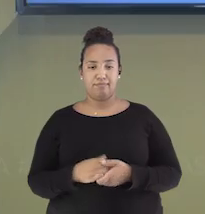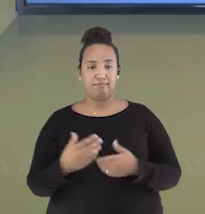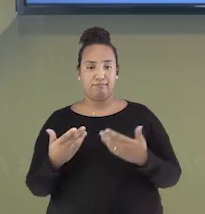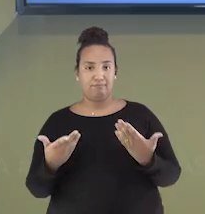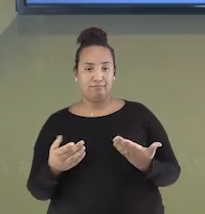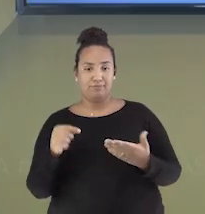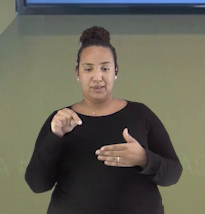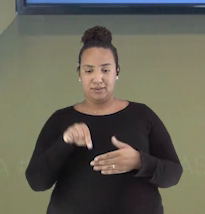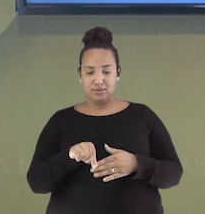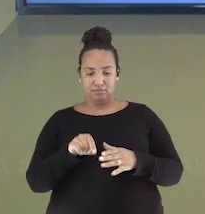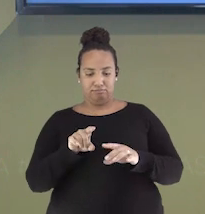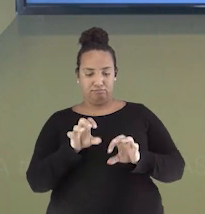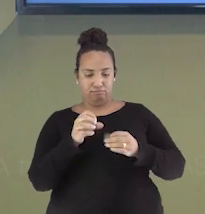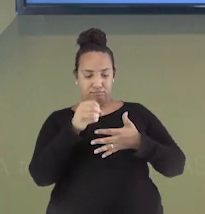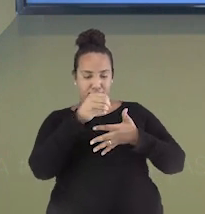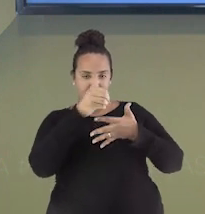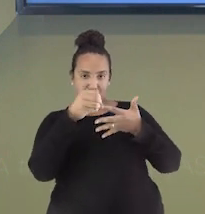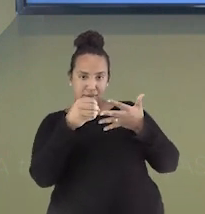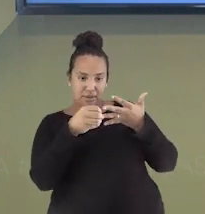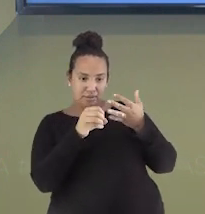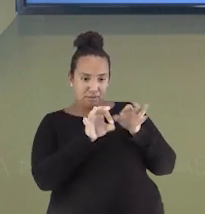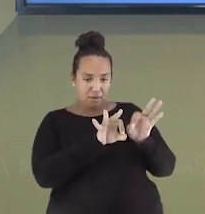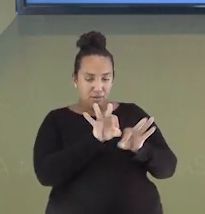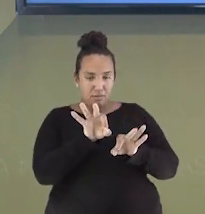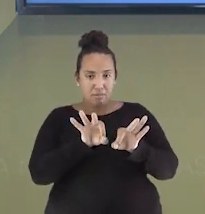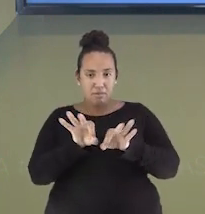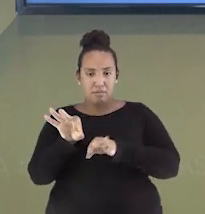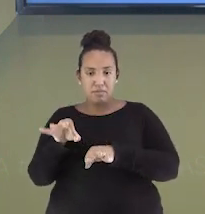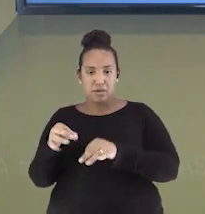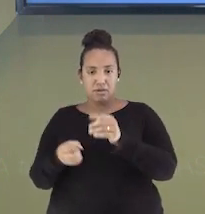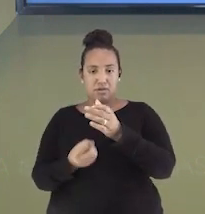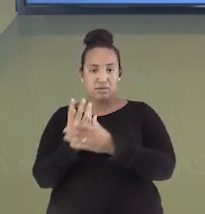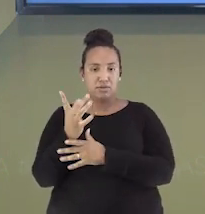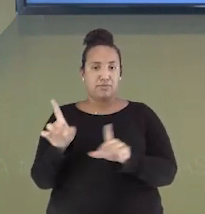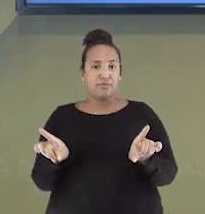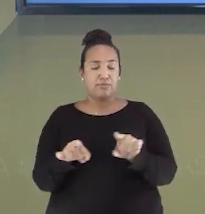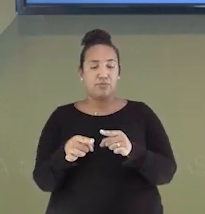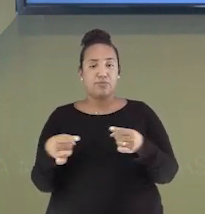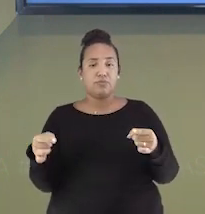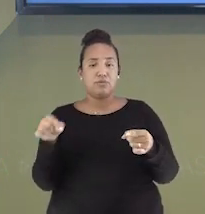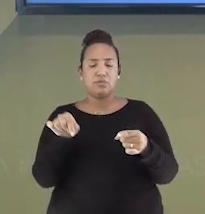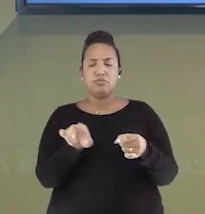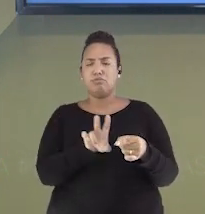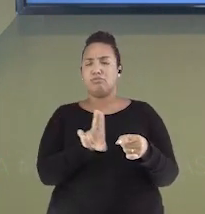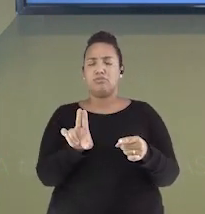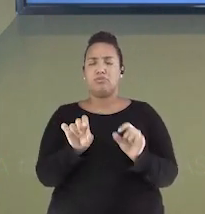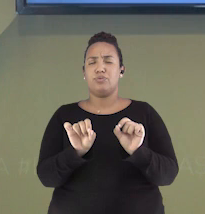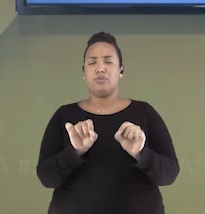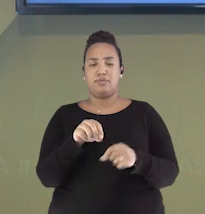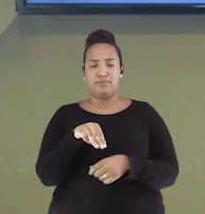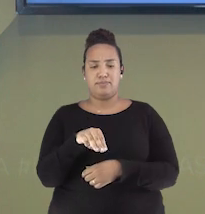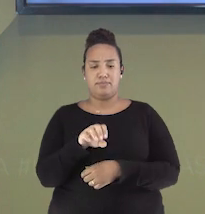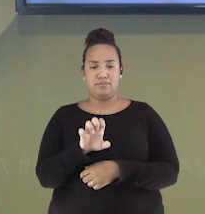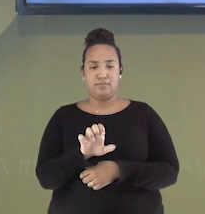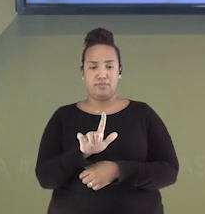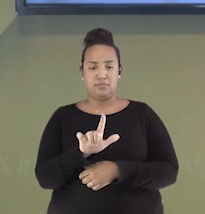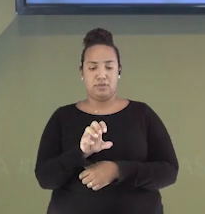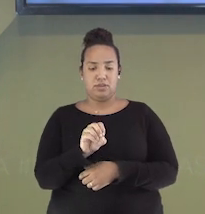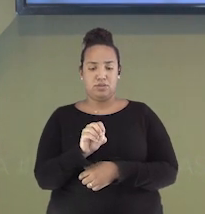Esse ato de organizar as notas formando uma música gerando resultado que tem um nome melodia